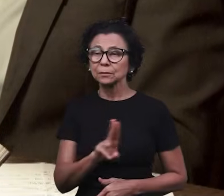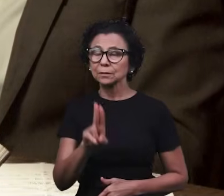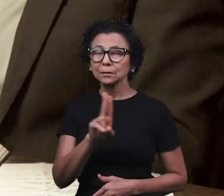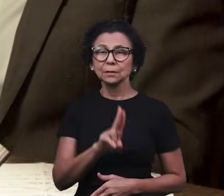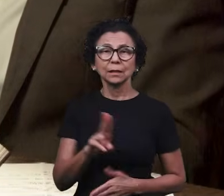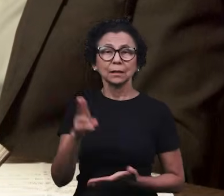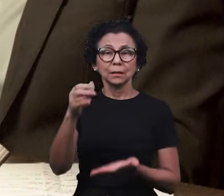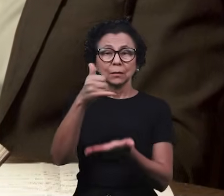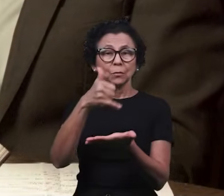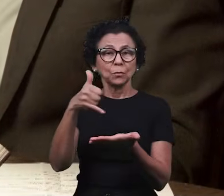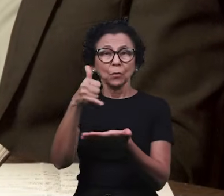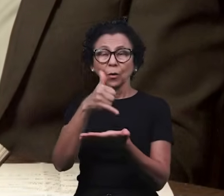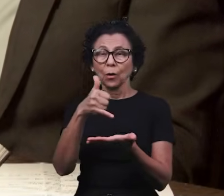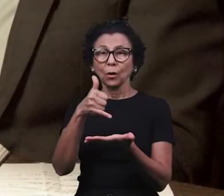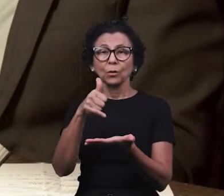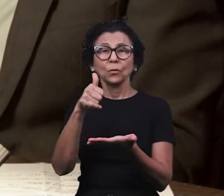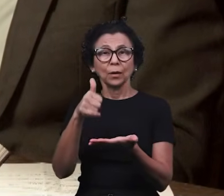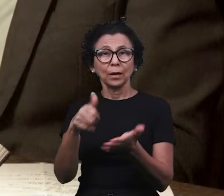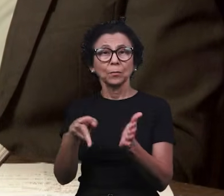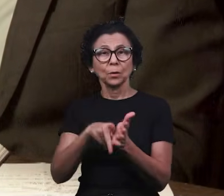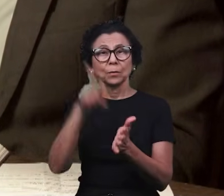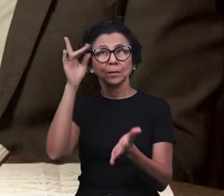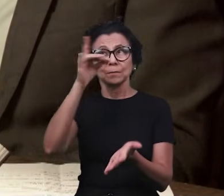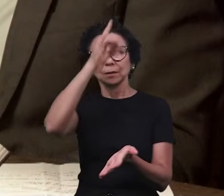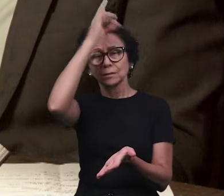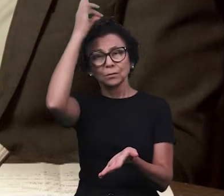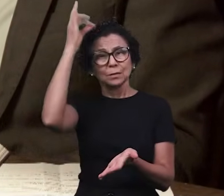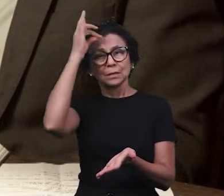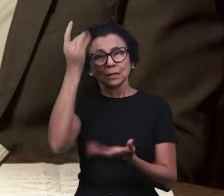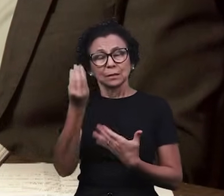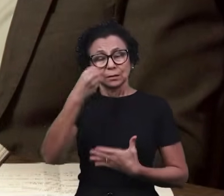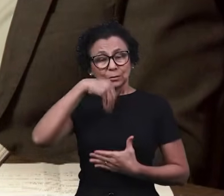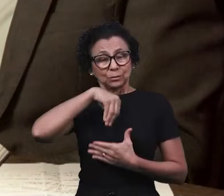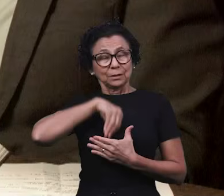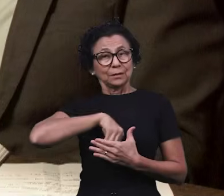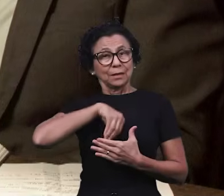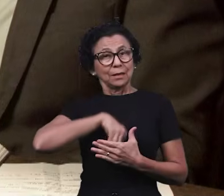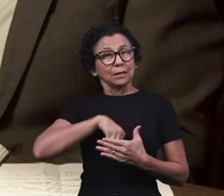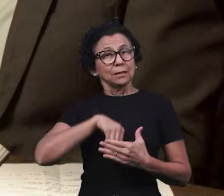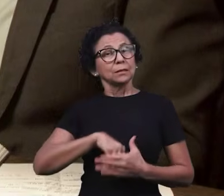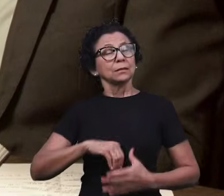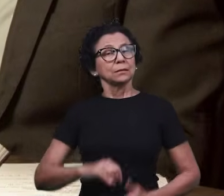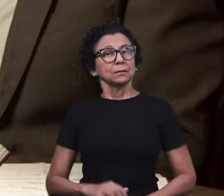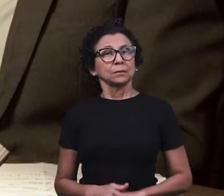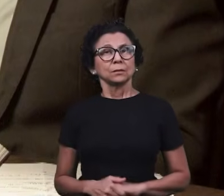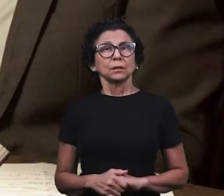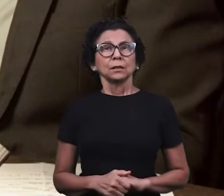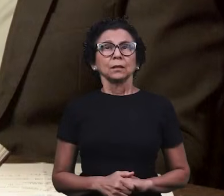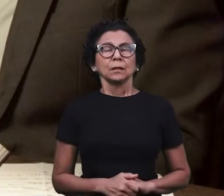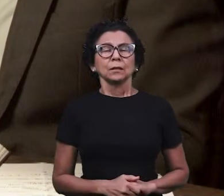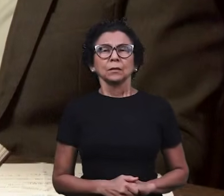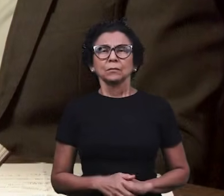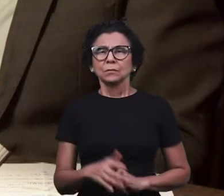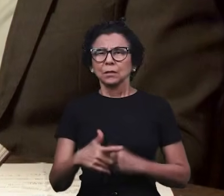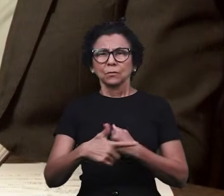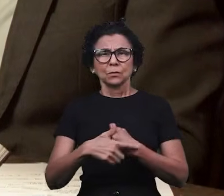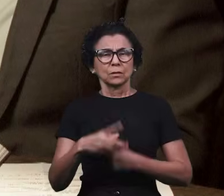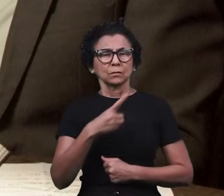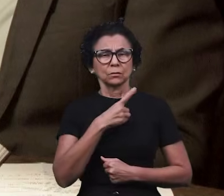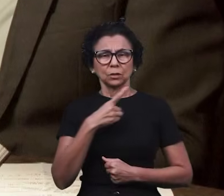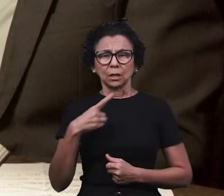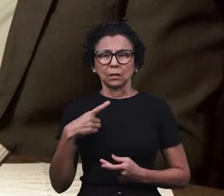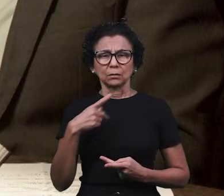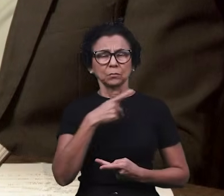sobre a sua vida e o homem precisa dessa capacitação. Por exemplo, nós que somos pastores, você que é diácono, você que é uma irmã que está à